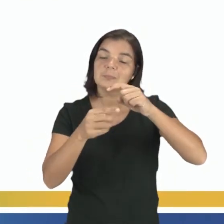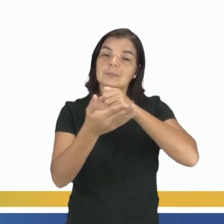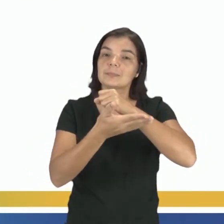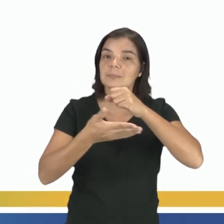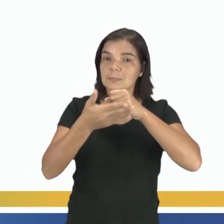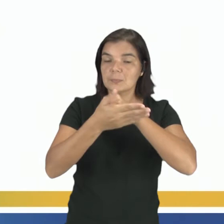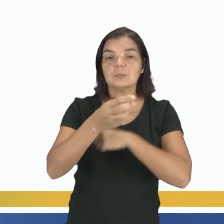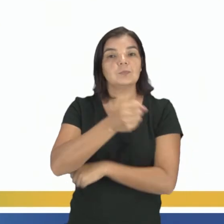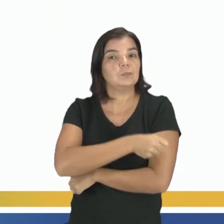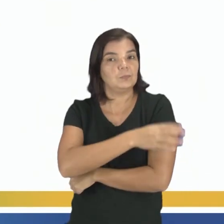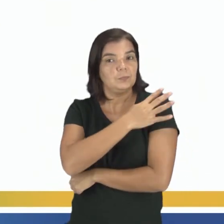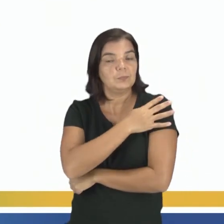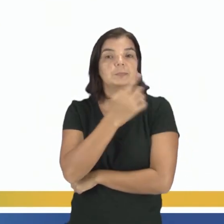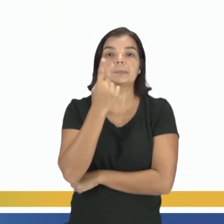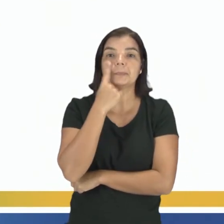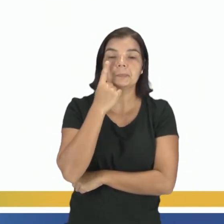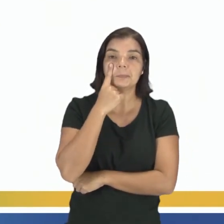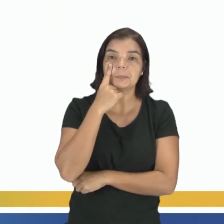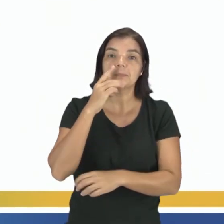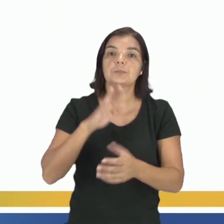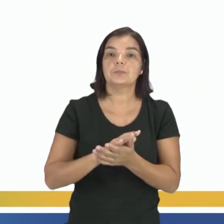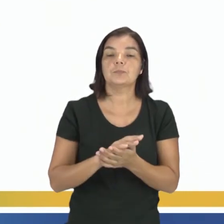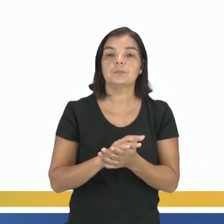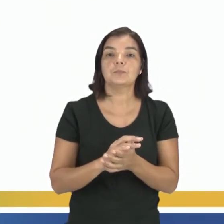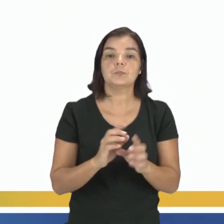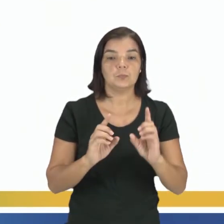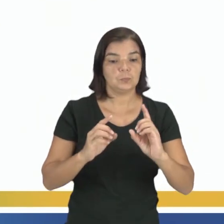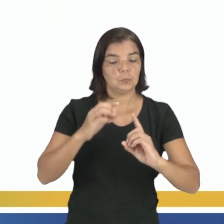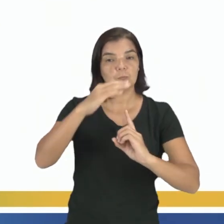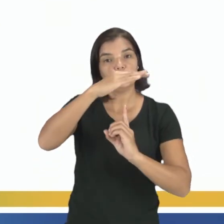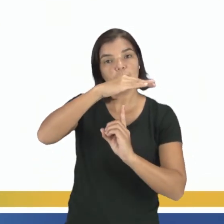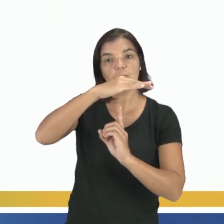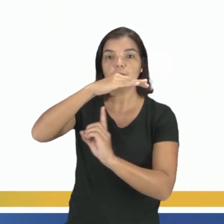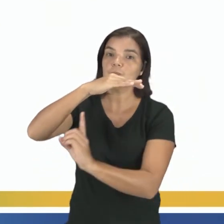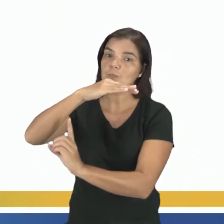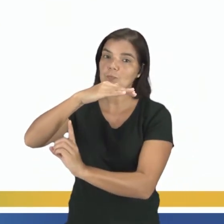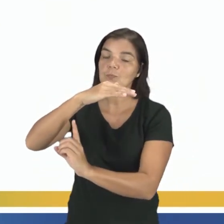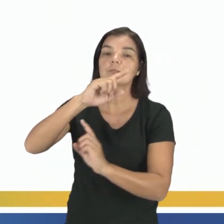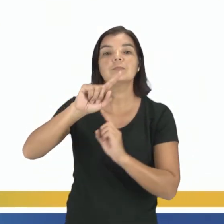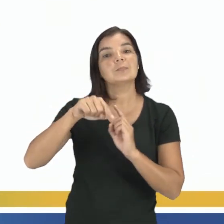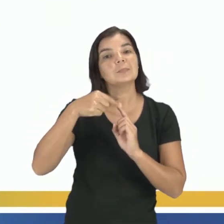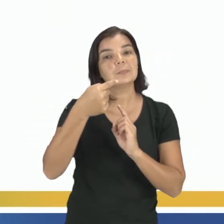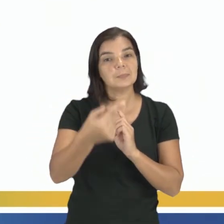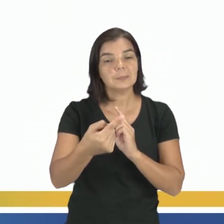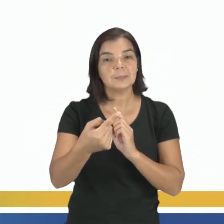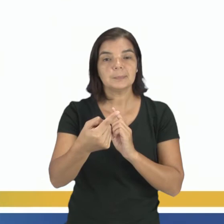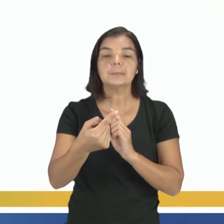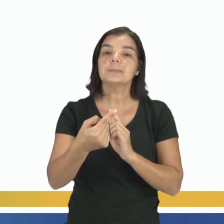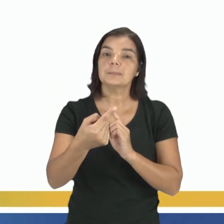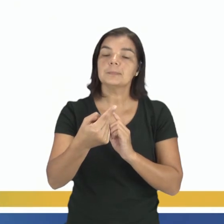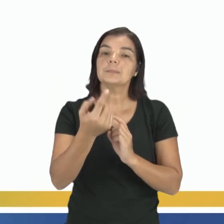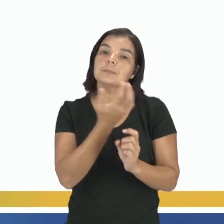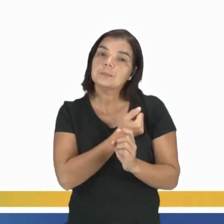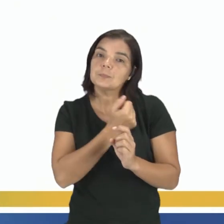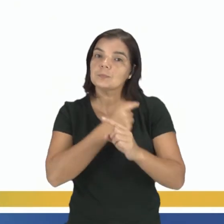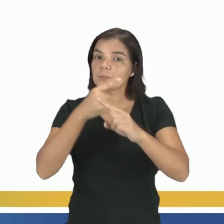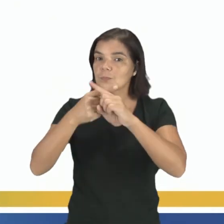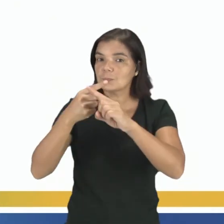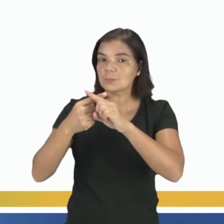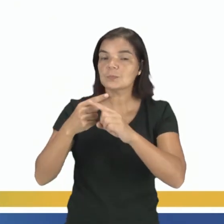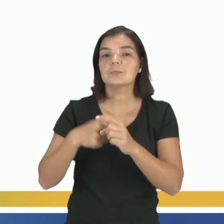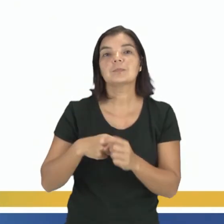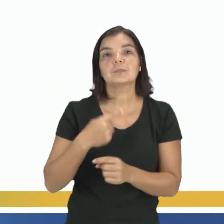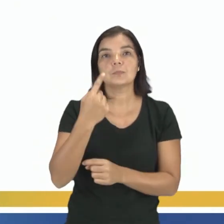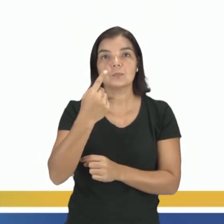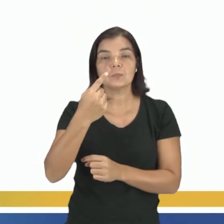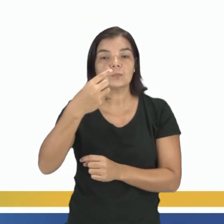ensino fundamental, nós vimos que eu multiplico numerador com numerador e denominador com denominador. Então, por isso que 3 vezes 1/3 é